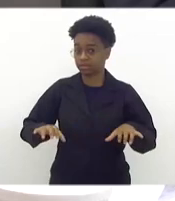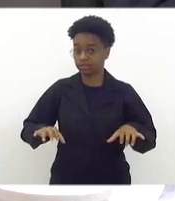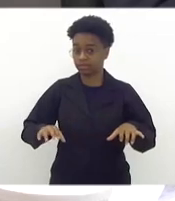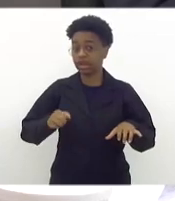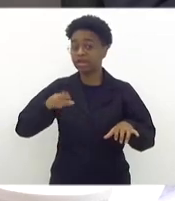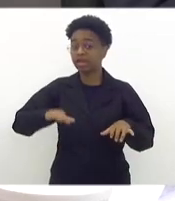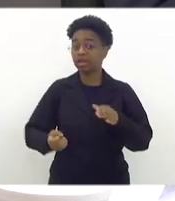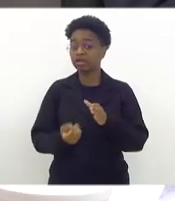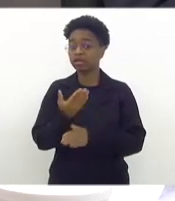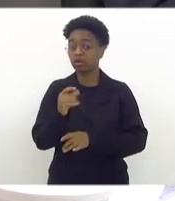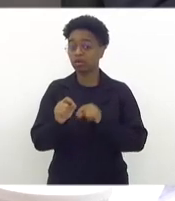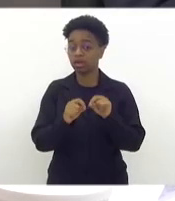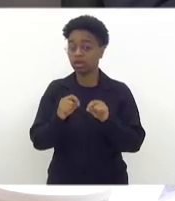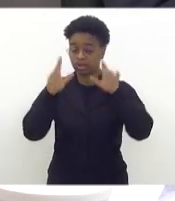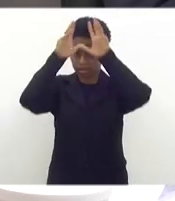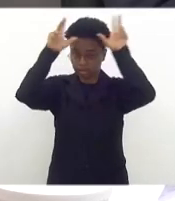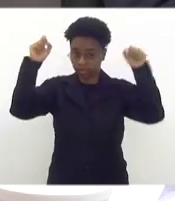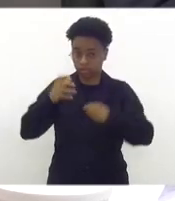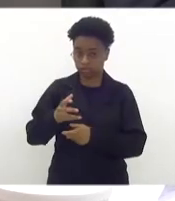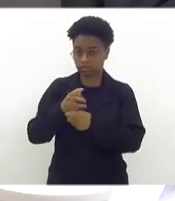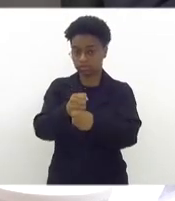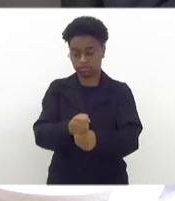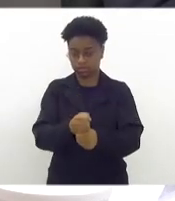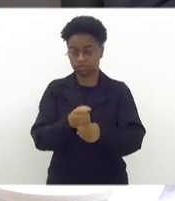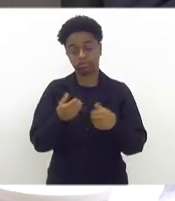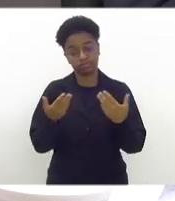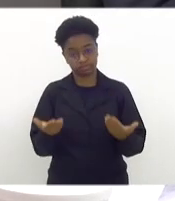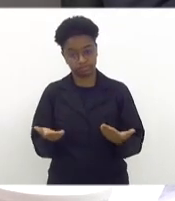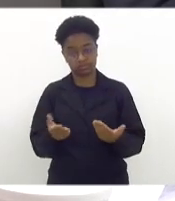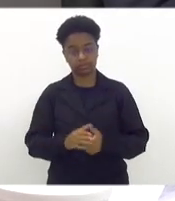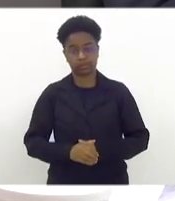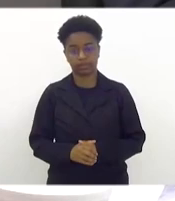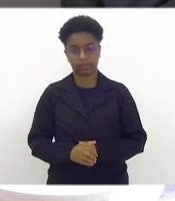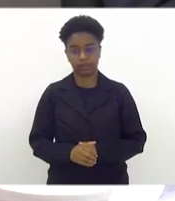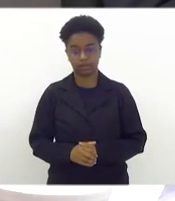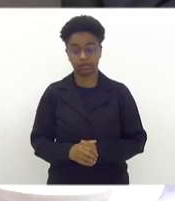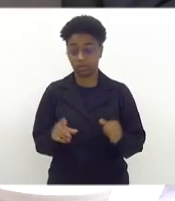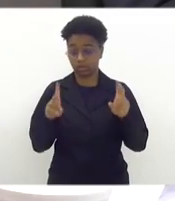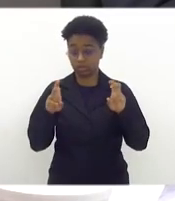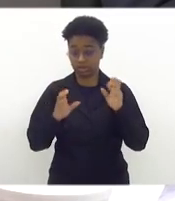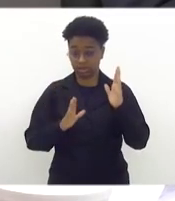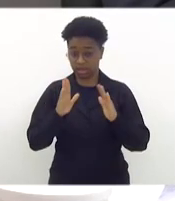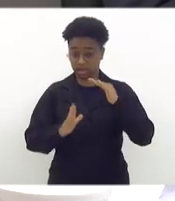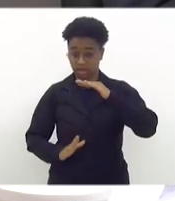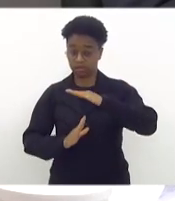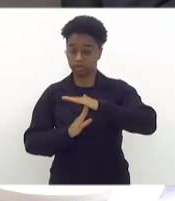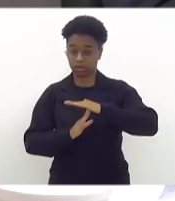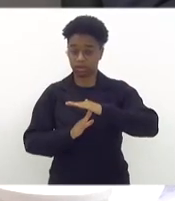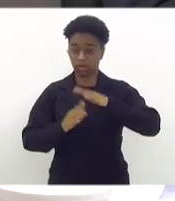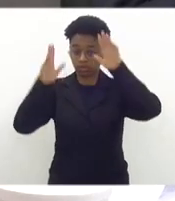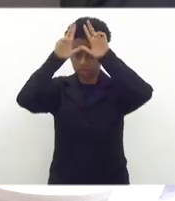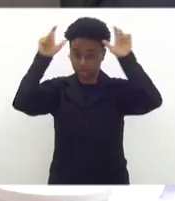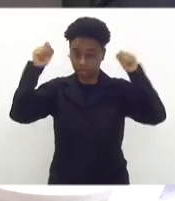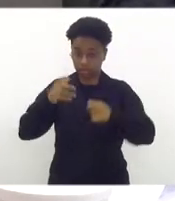o concurso é o Tribunal de Contas. Por via de consequência, nessa questão de prazo, o próprio Tribunal